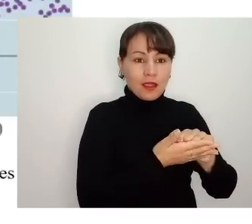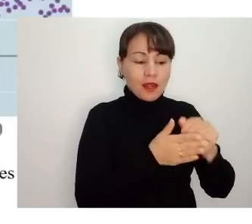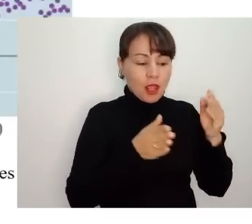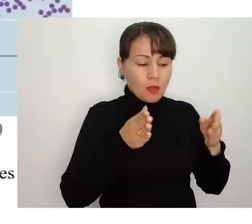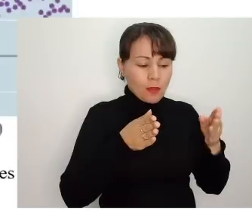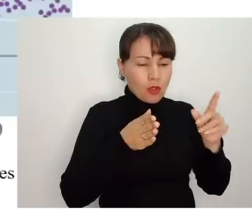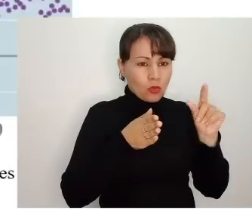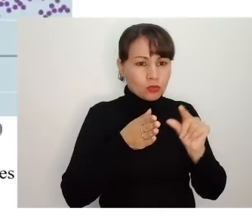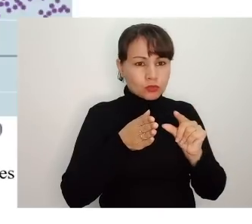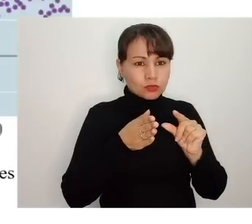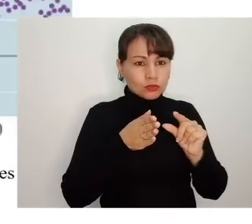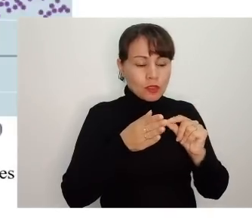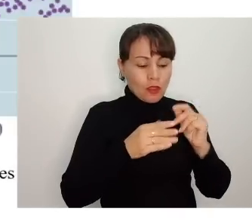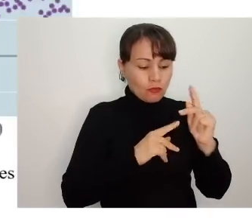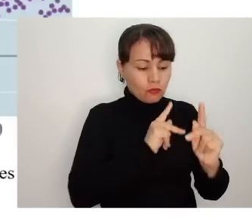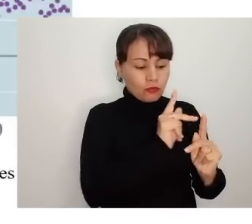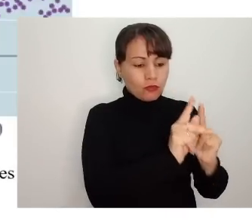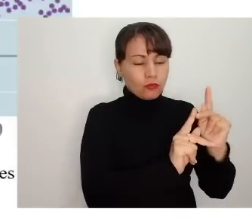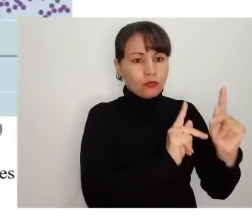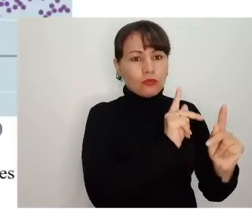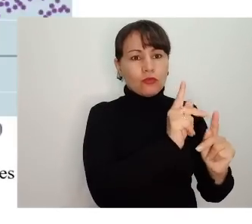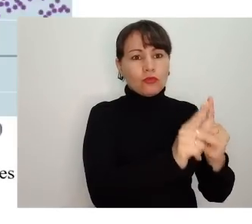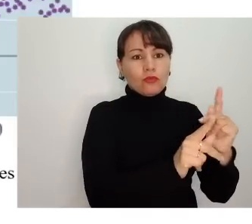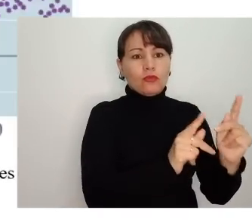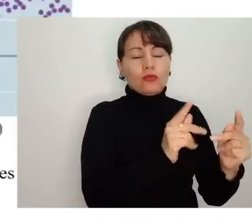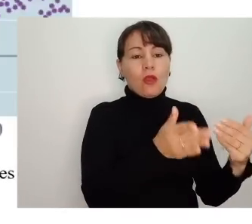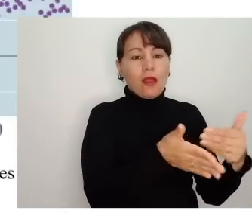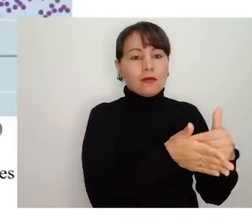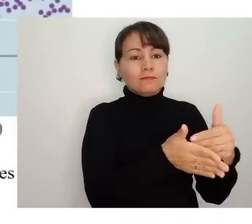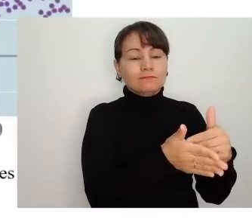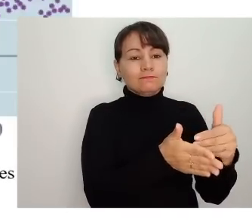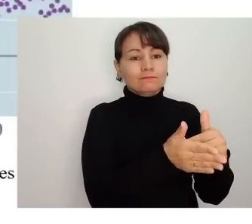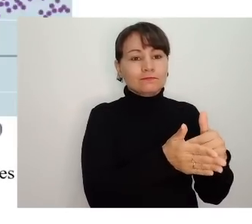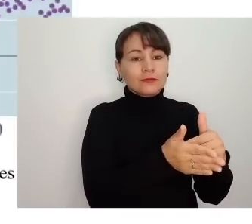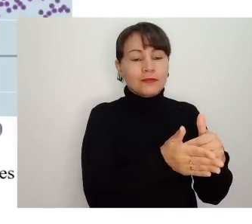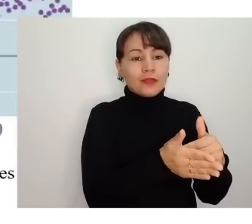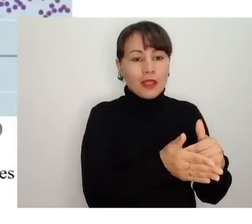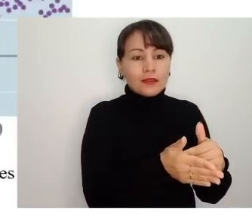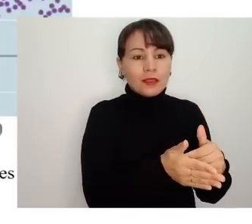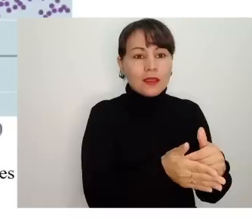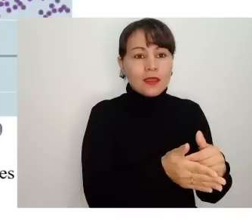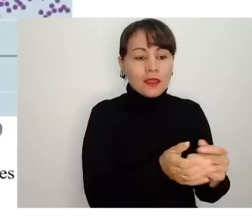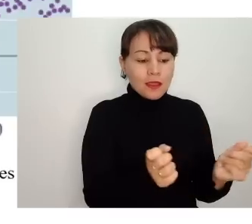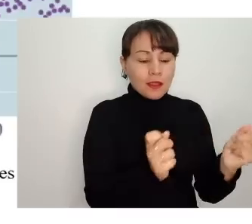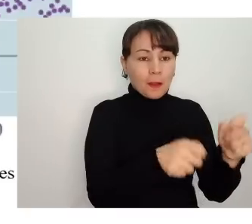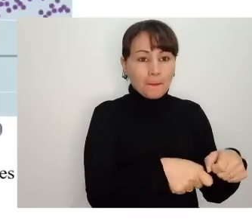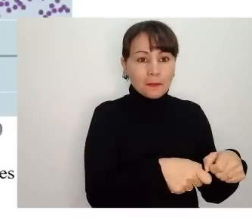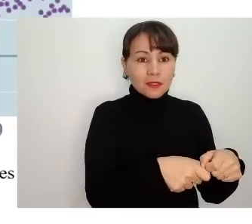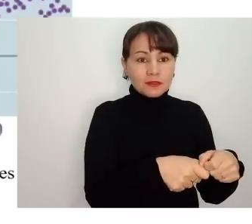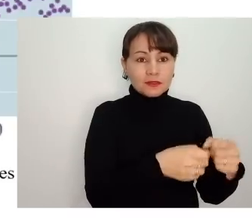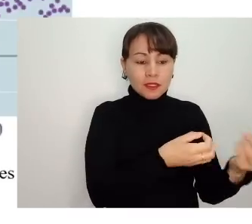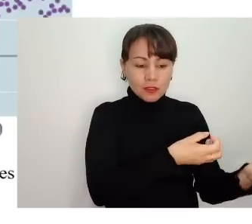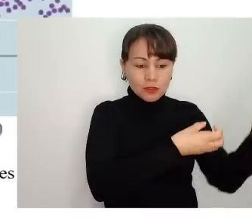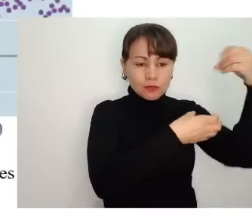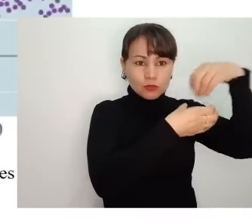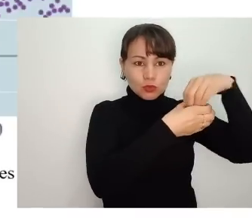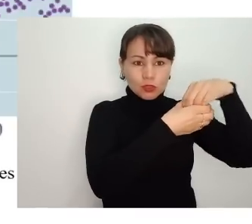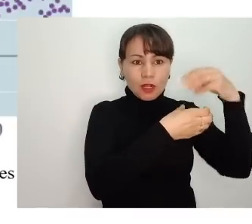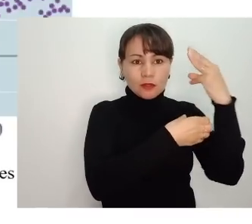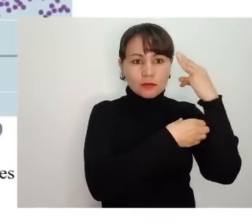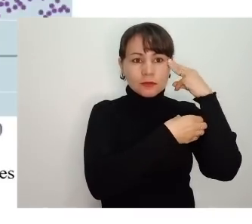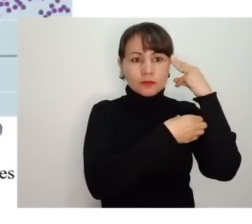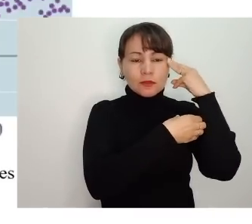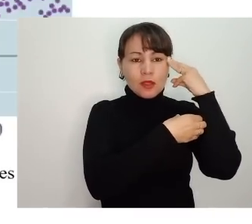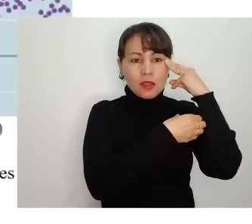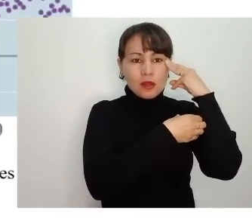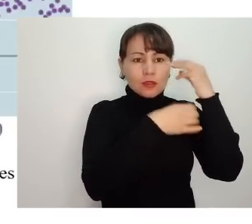áreas provisórias, passar por todo esse circuito, através da potencialização de longa duração e ser armazenada,